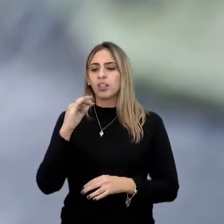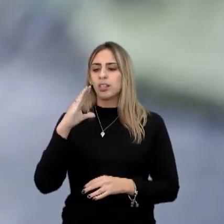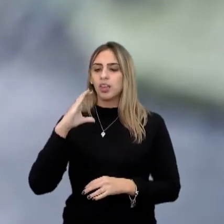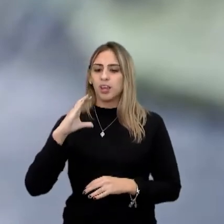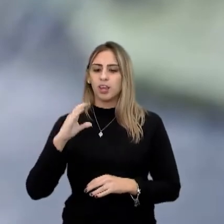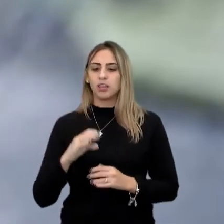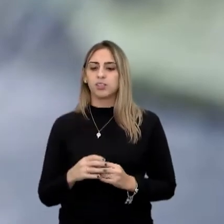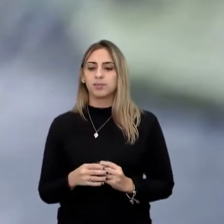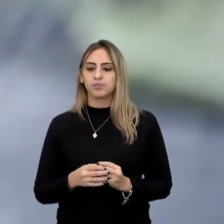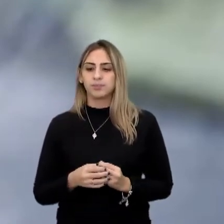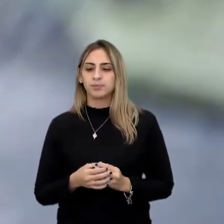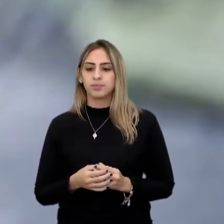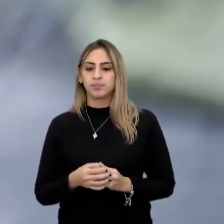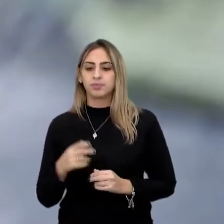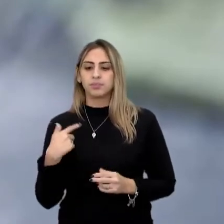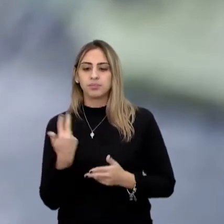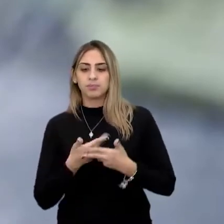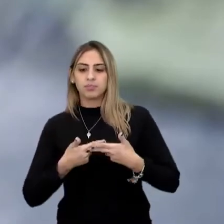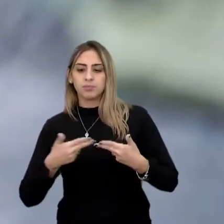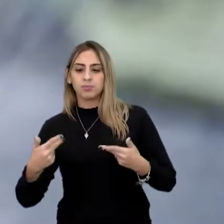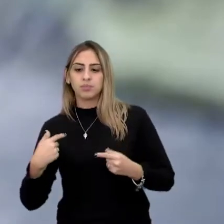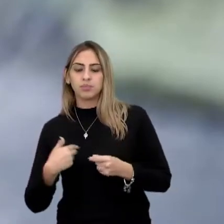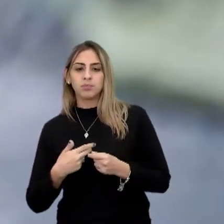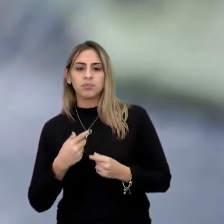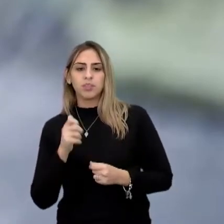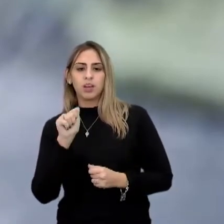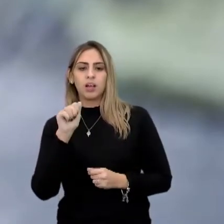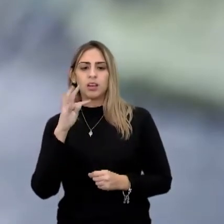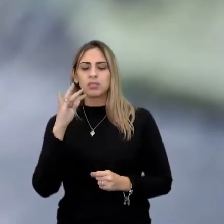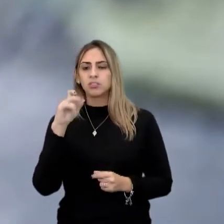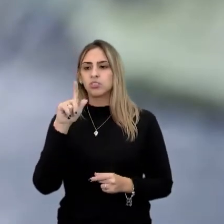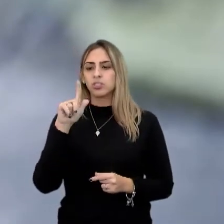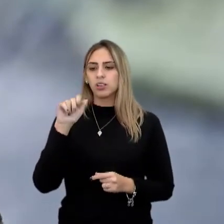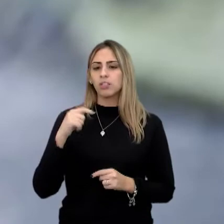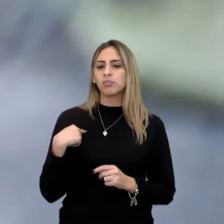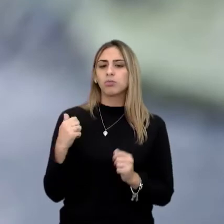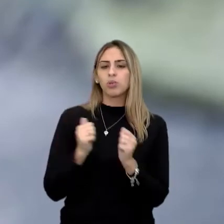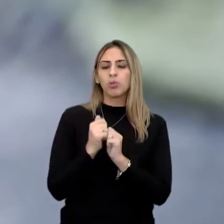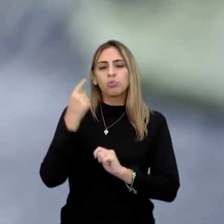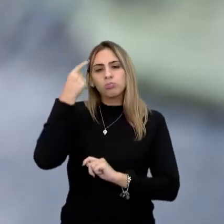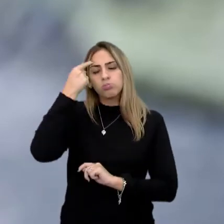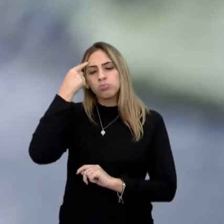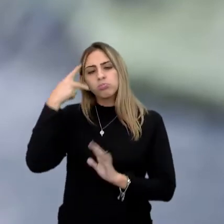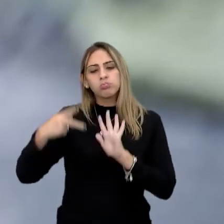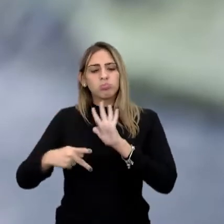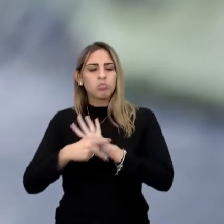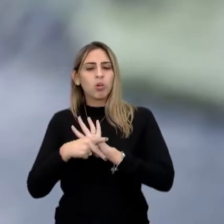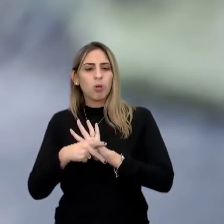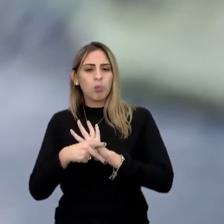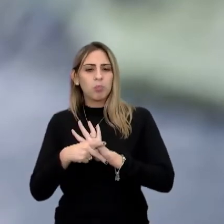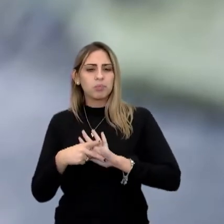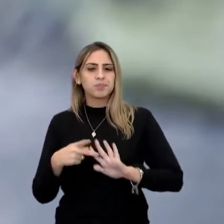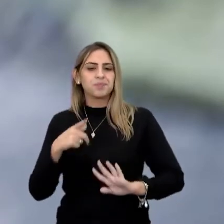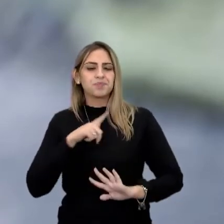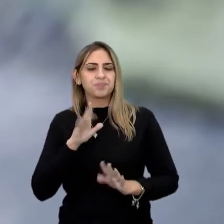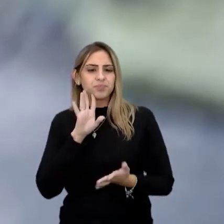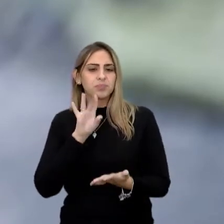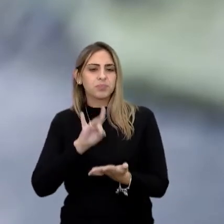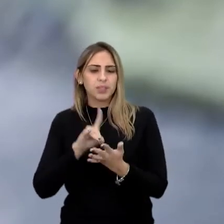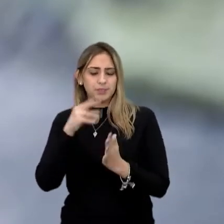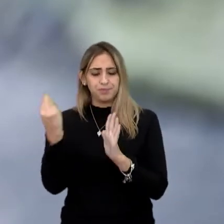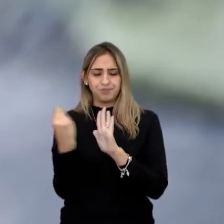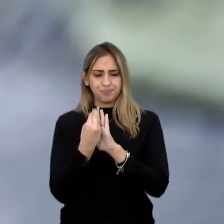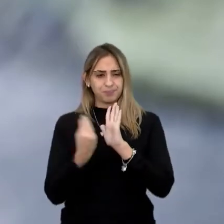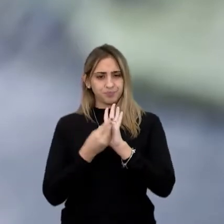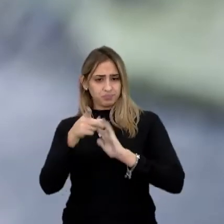Átila e Lamari. Não consigo. O Átila, do Nerdologia. Que ele fala que, dependendo da quantidade de postagens